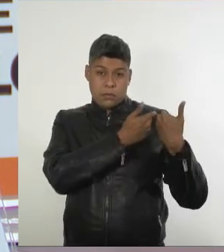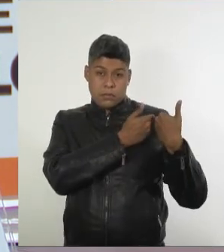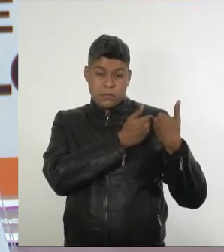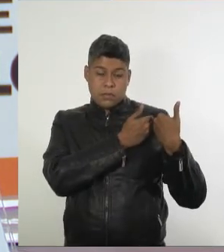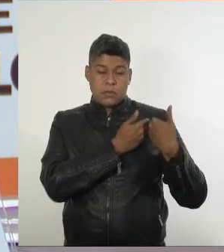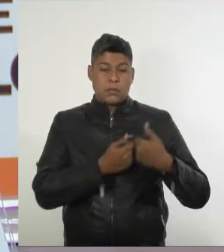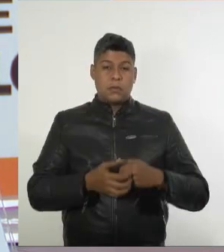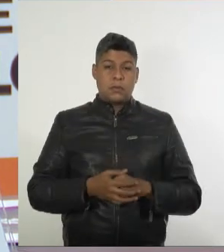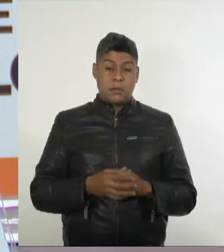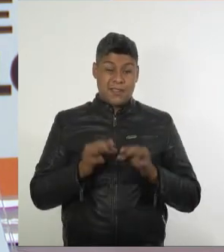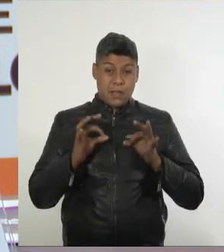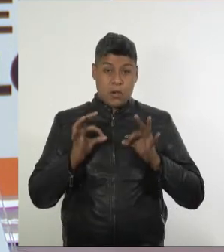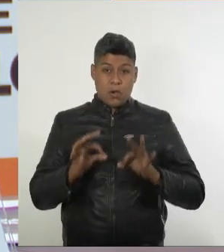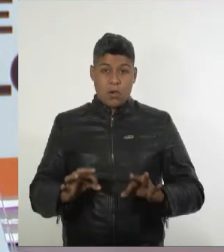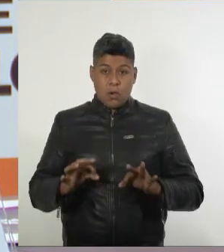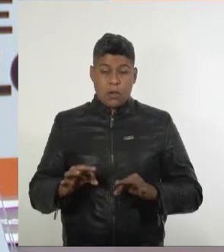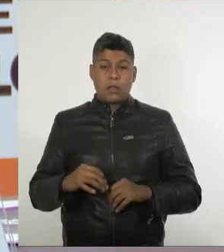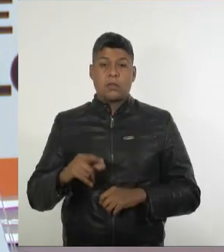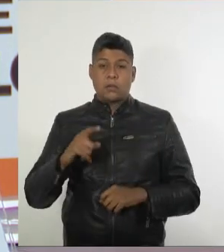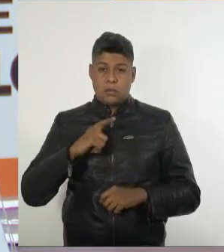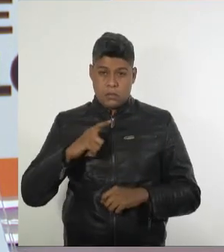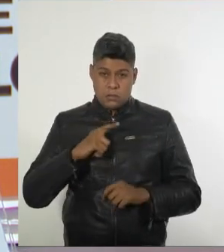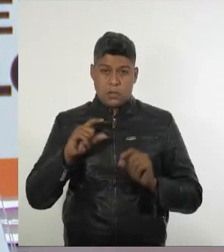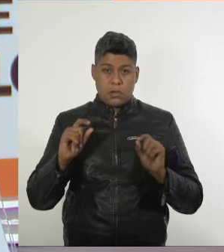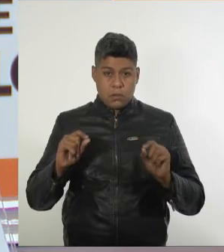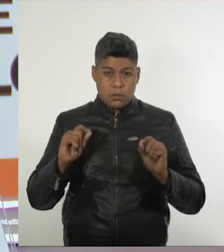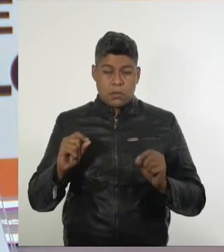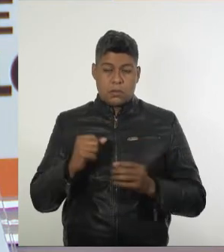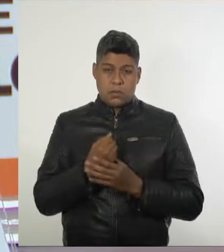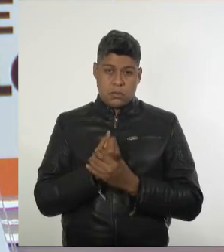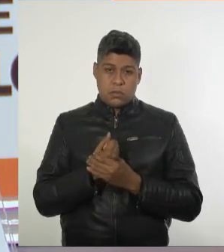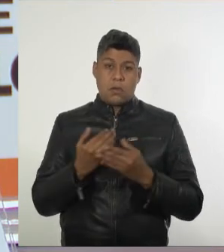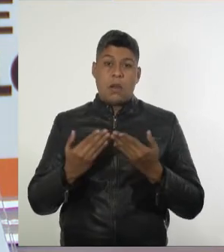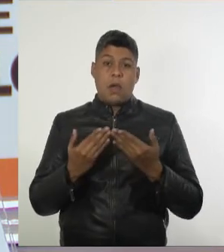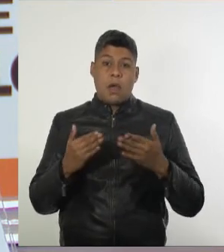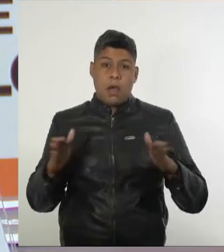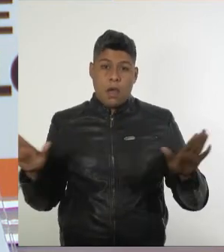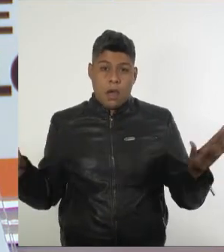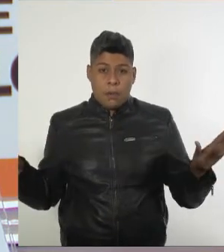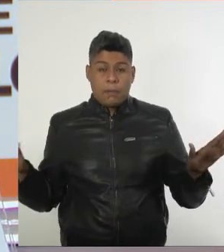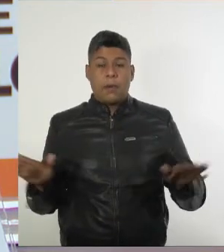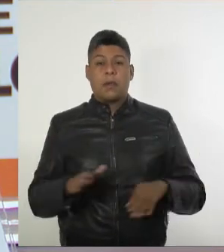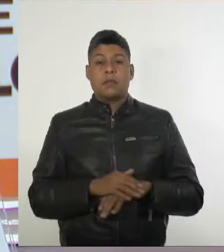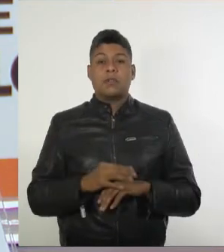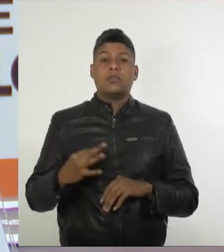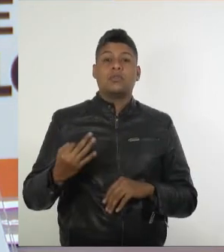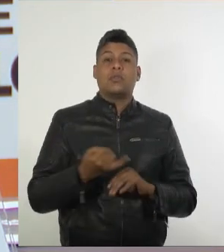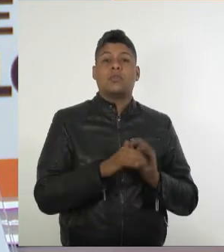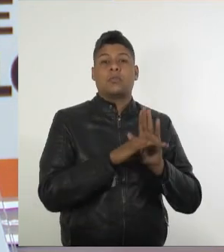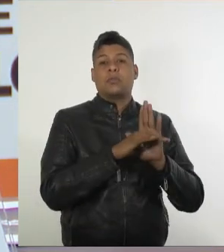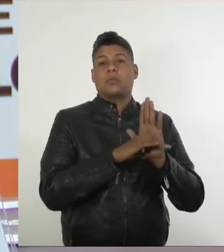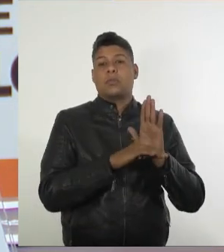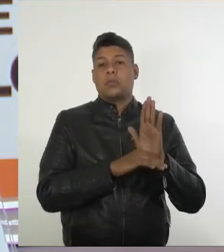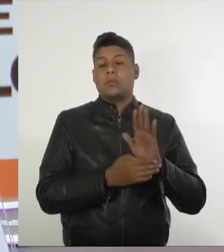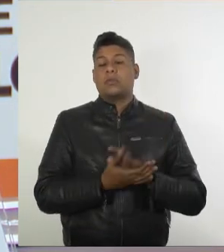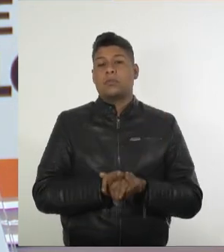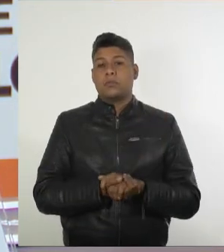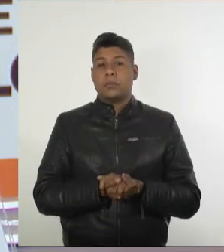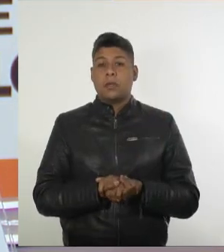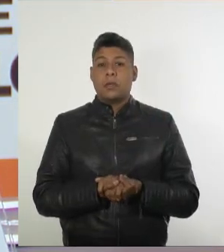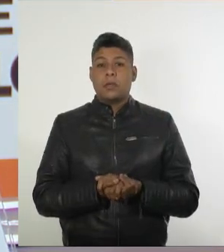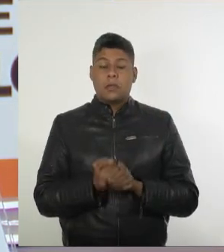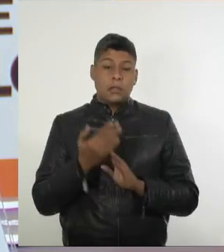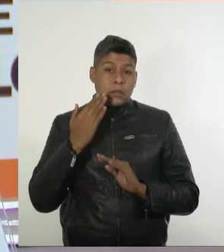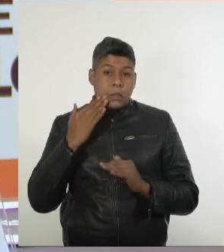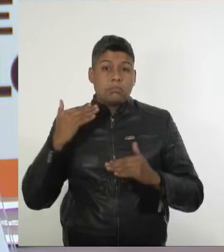de maneira equilibrada, estará sendo reaberta, atendido todos os protocolos. E, obviamente, com esse